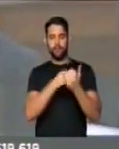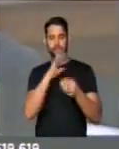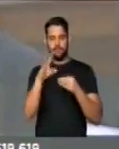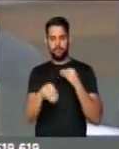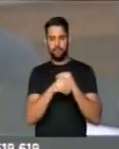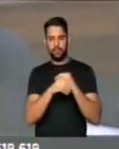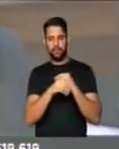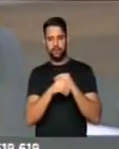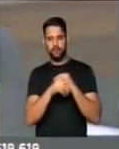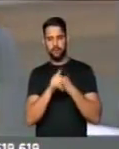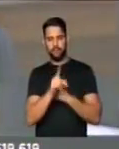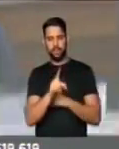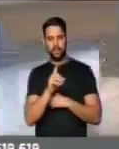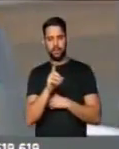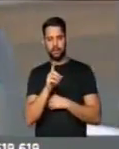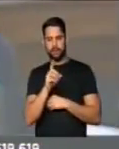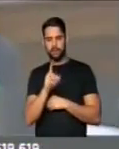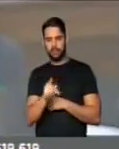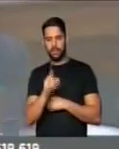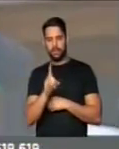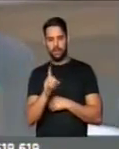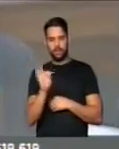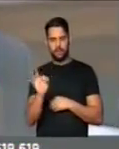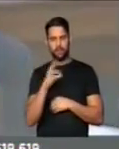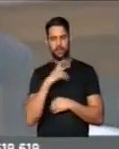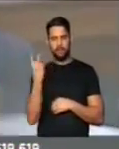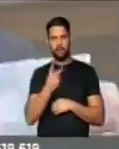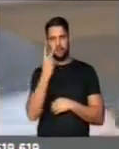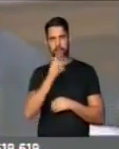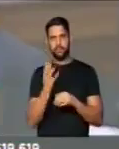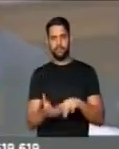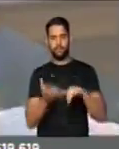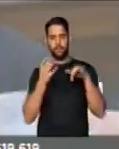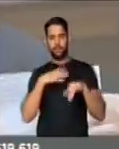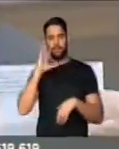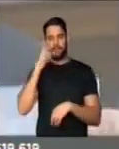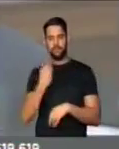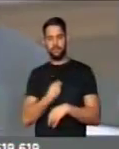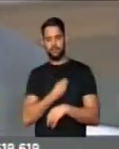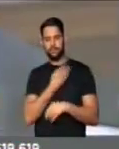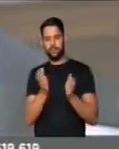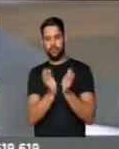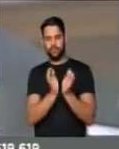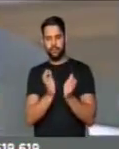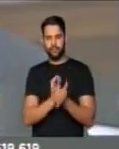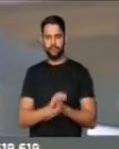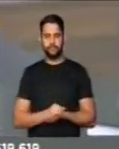emenda do PDT, que valoriza o Congresso Nacional e as decisões coletivas.